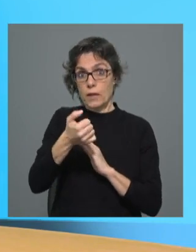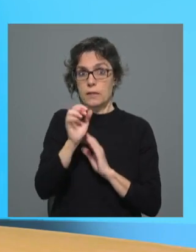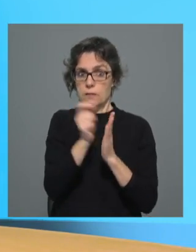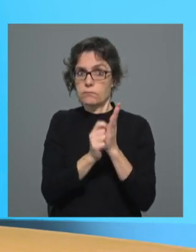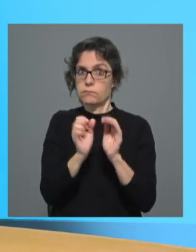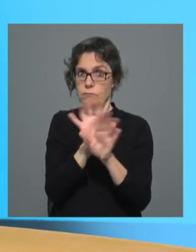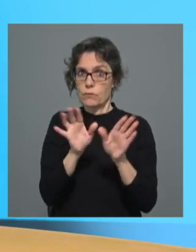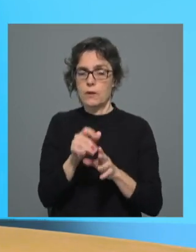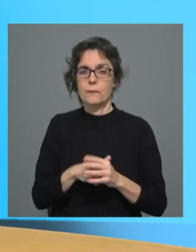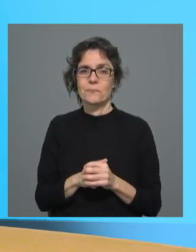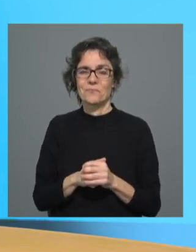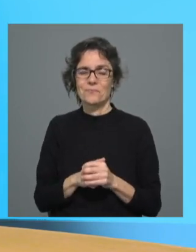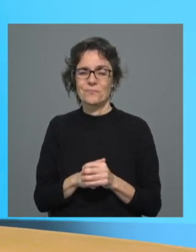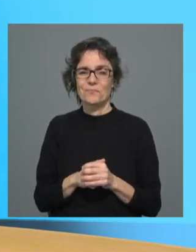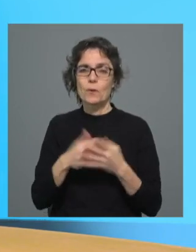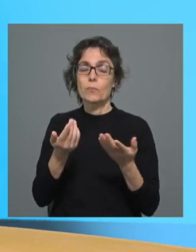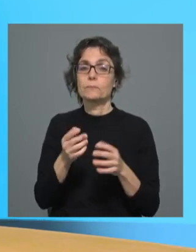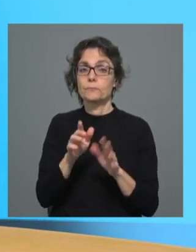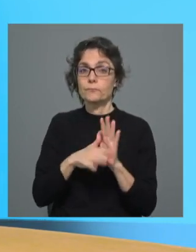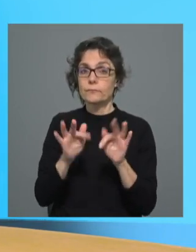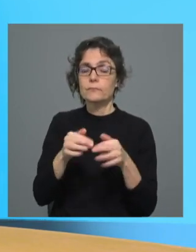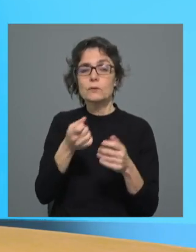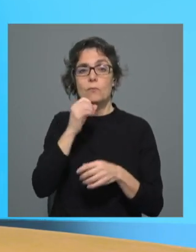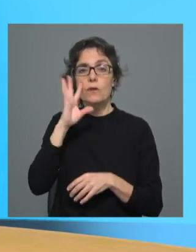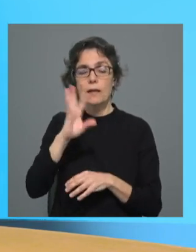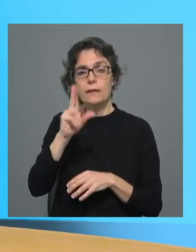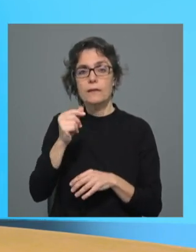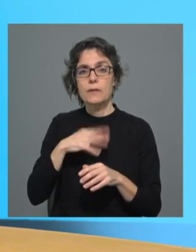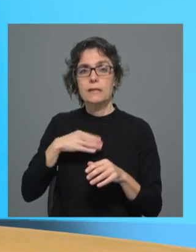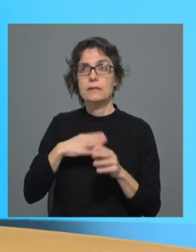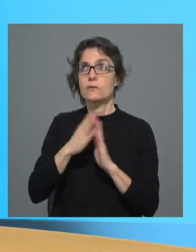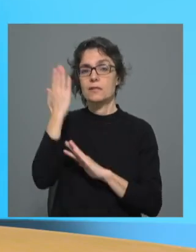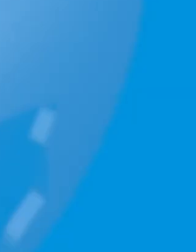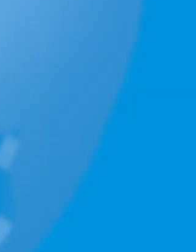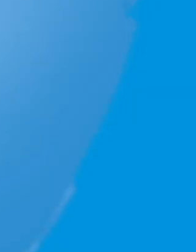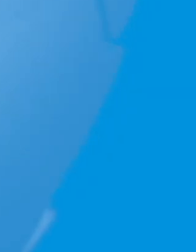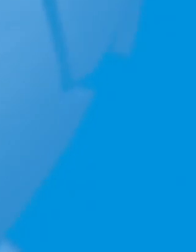clara. Obrigado. Nós ficamos por aqui. Tenha então uma muito boa tarde. Até amanhã, se Deus quiser.